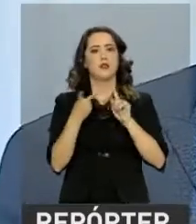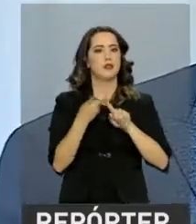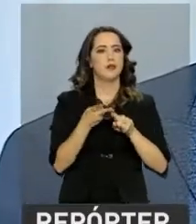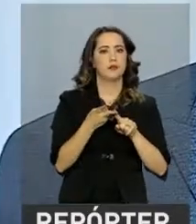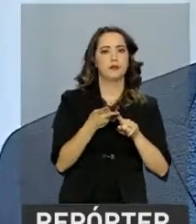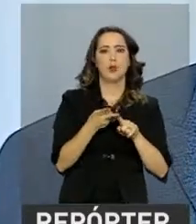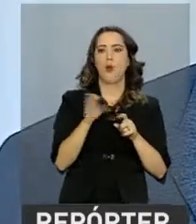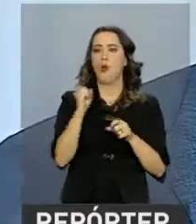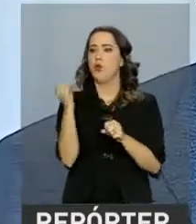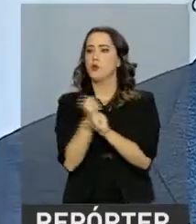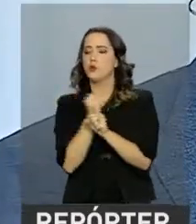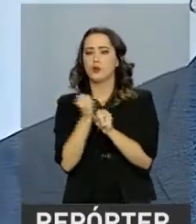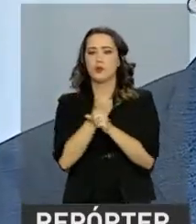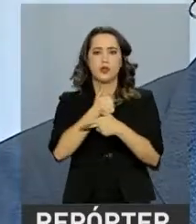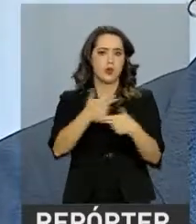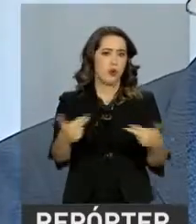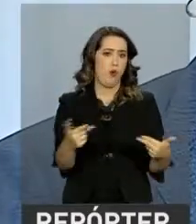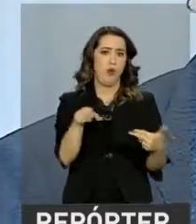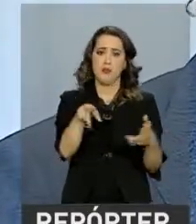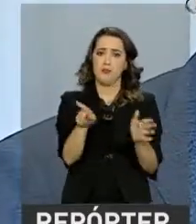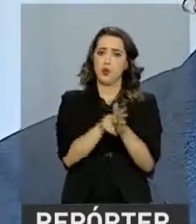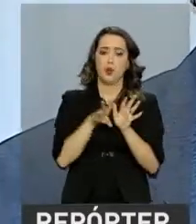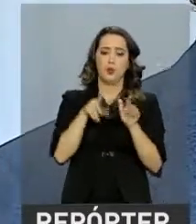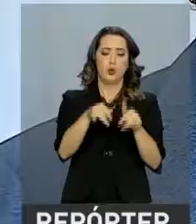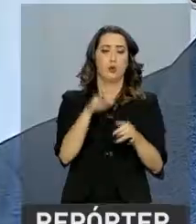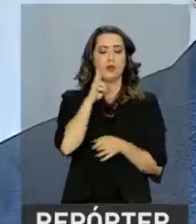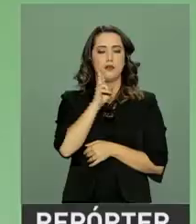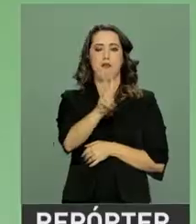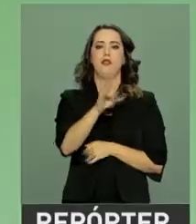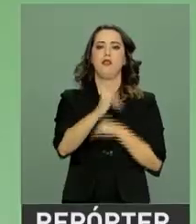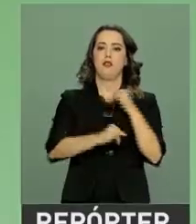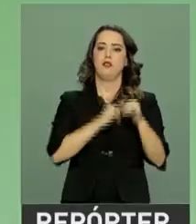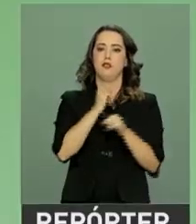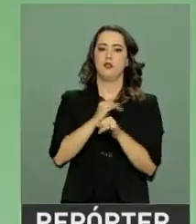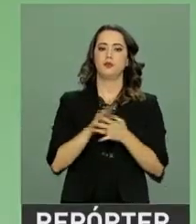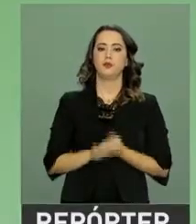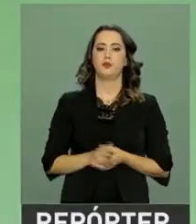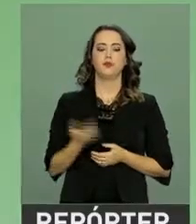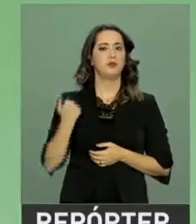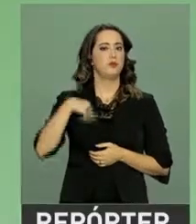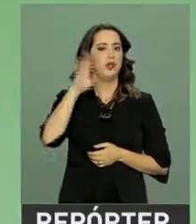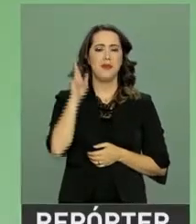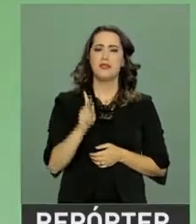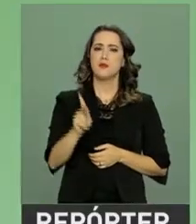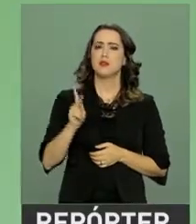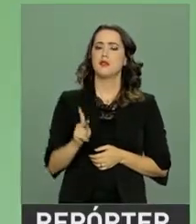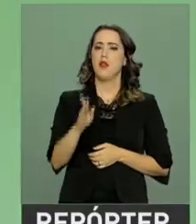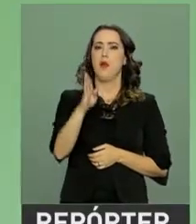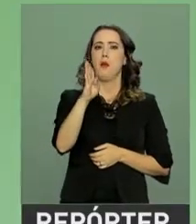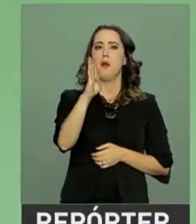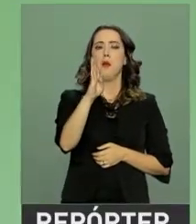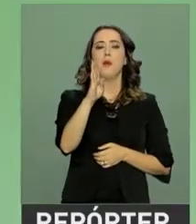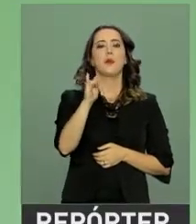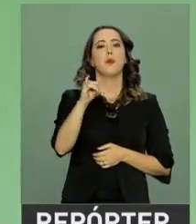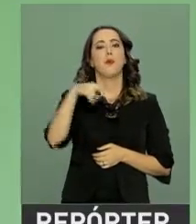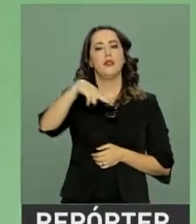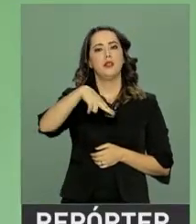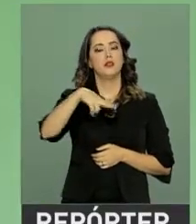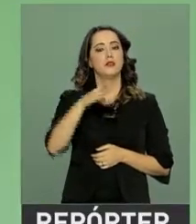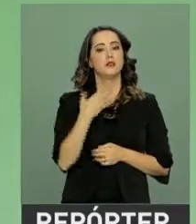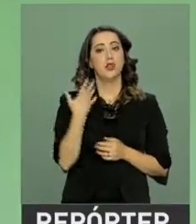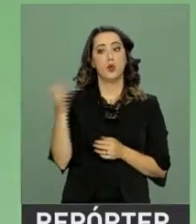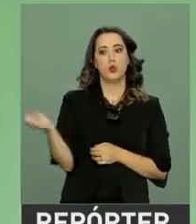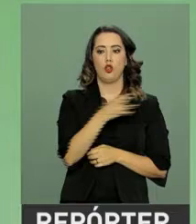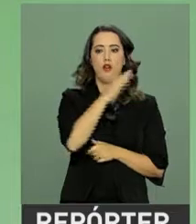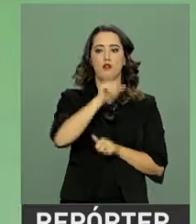projeto de infraestrutura todo ele no mundo virtual cada vez mais o be se consolida como uma revolução por